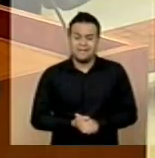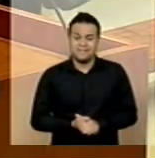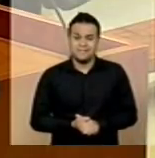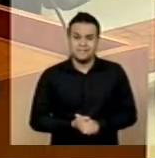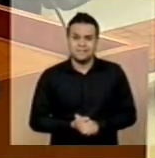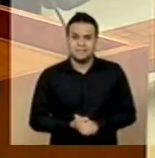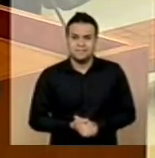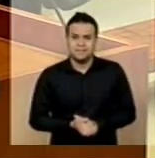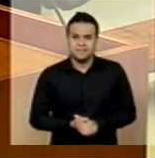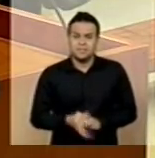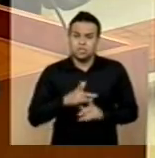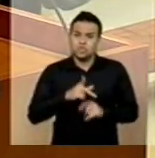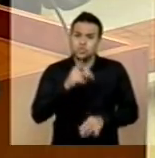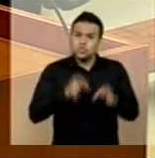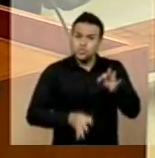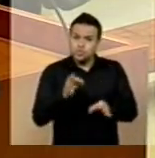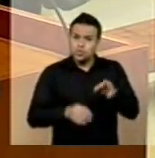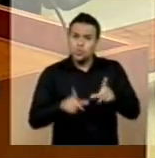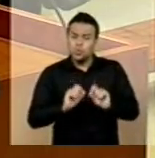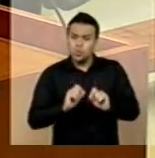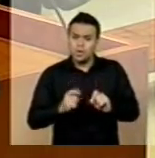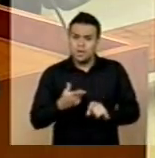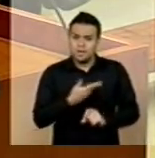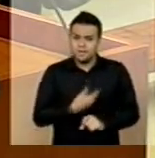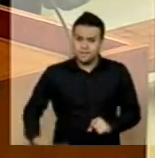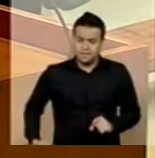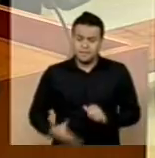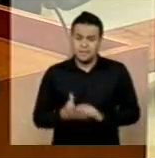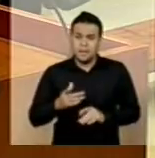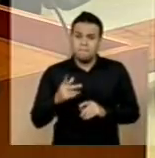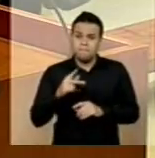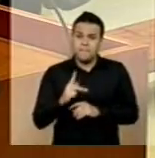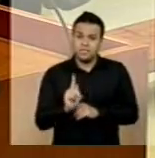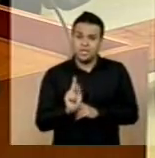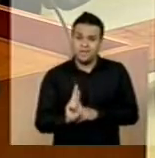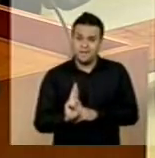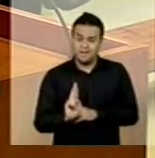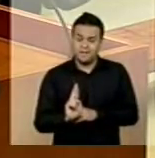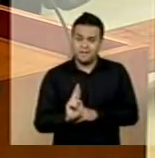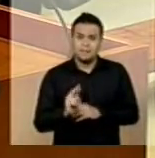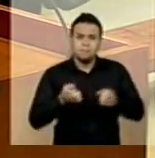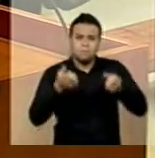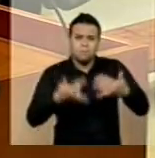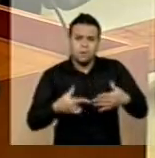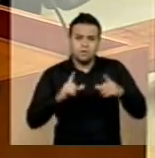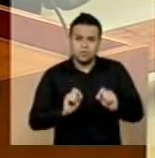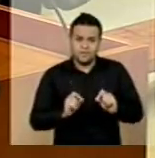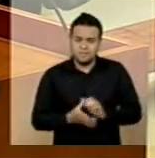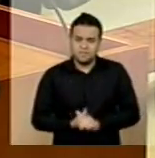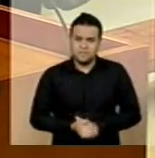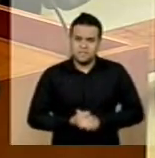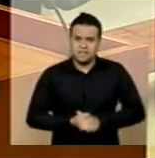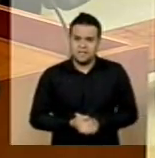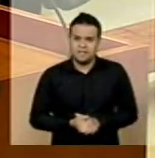julga o governador a partir da denúncia de um procurador-geral da República, dizia aquela linha de